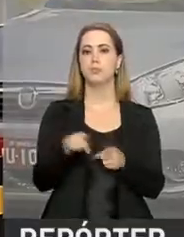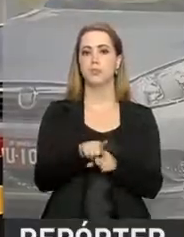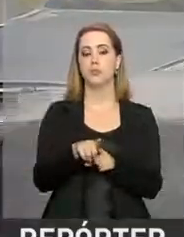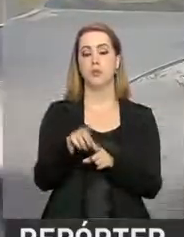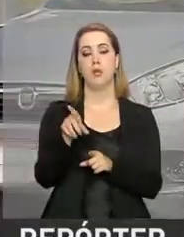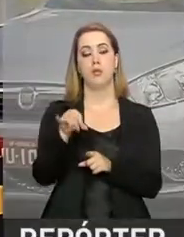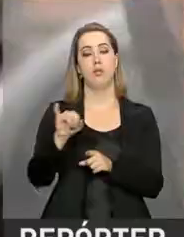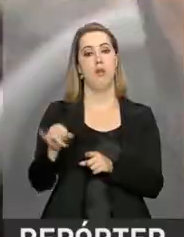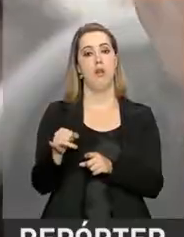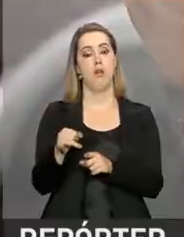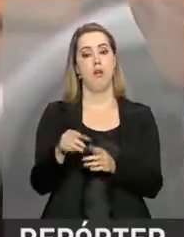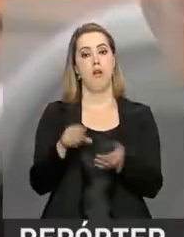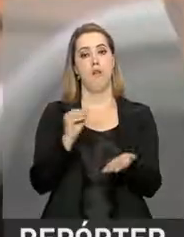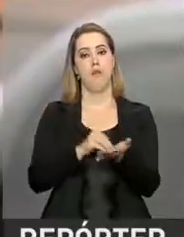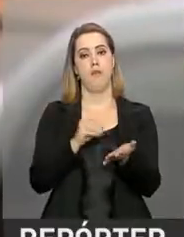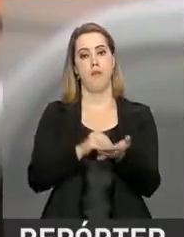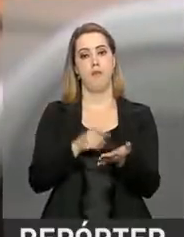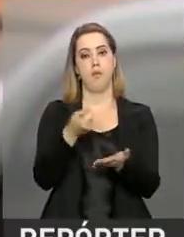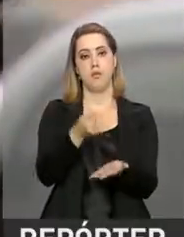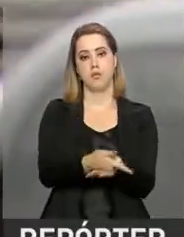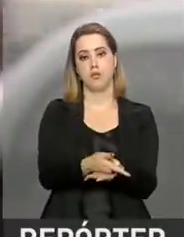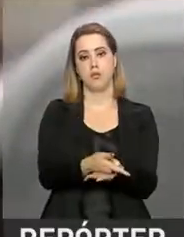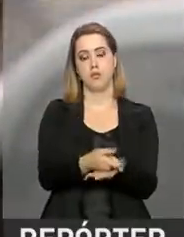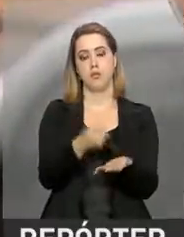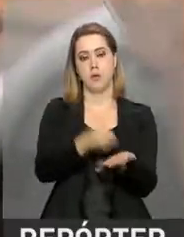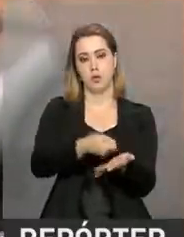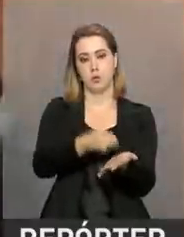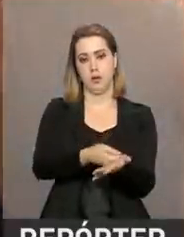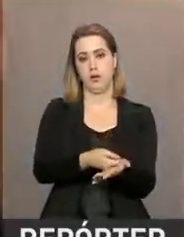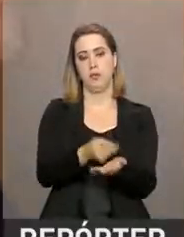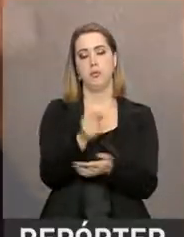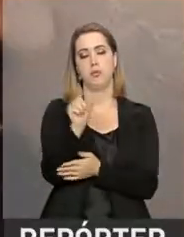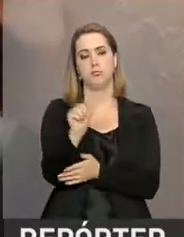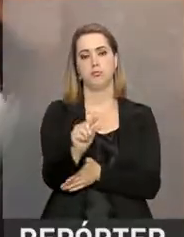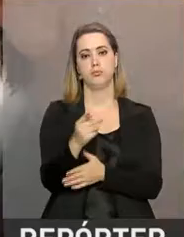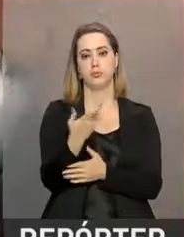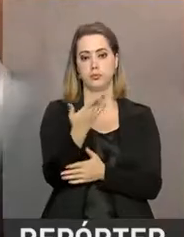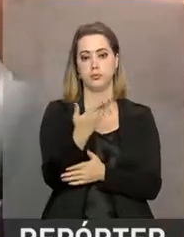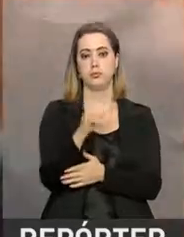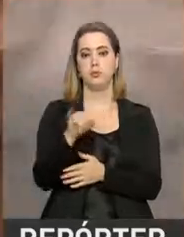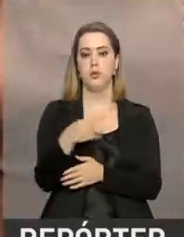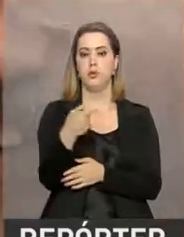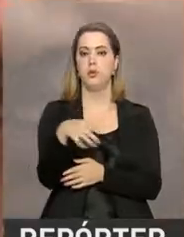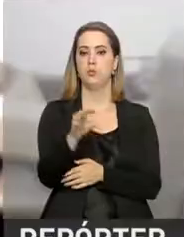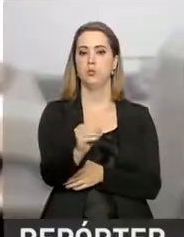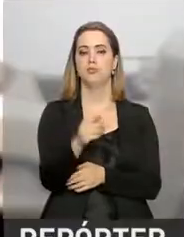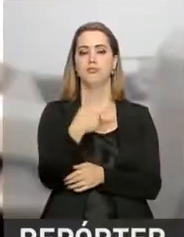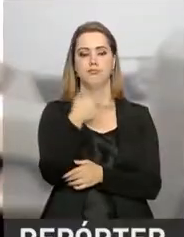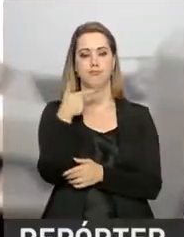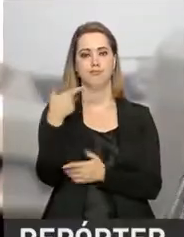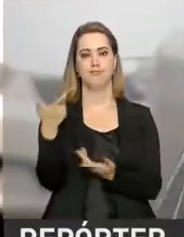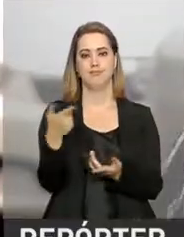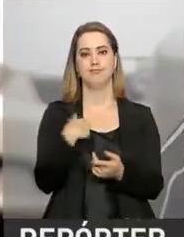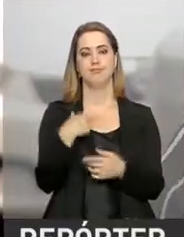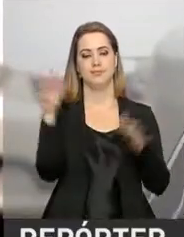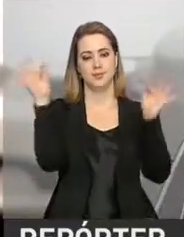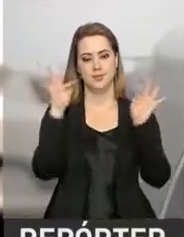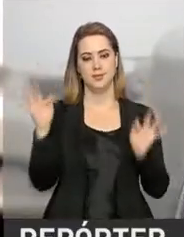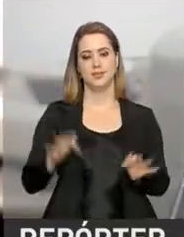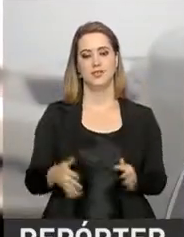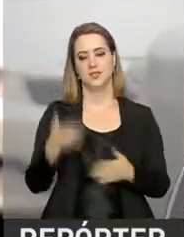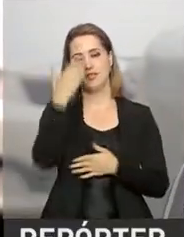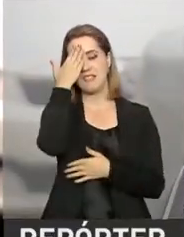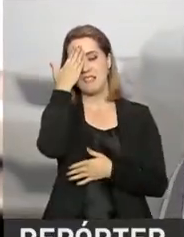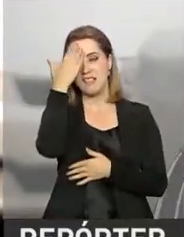mínimo com a expectativa do carro novo o seu joão o taxista de brasília agora é só sorriso eu tô feliz graças a deus